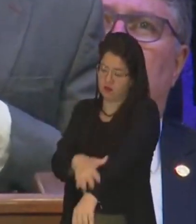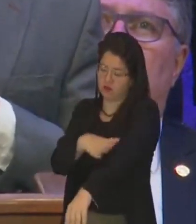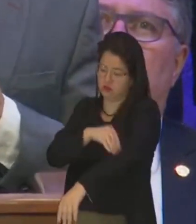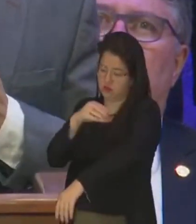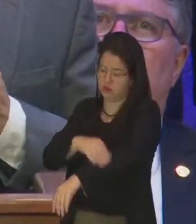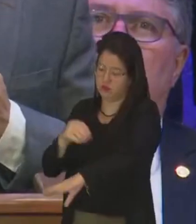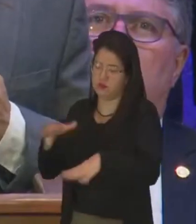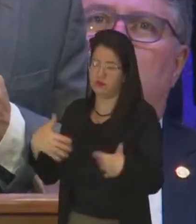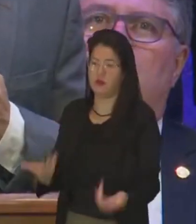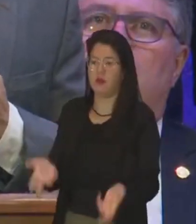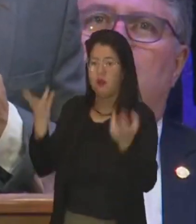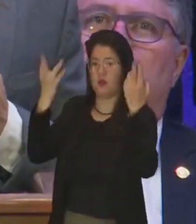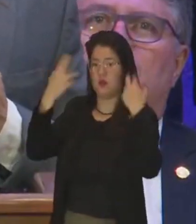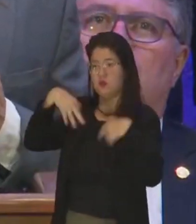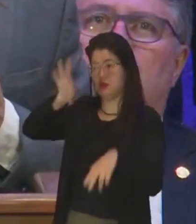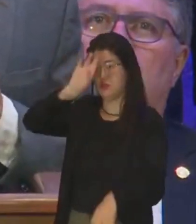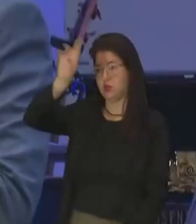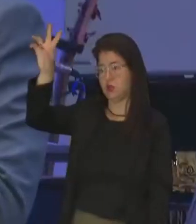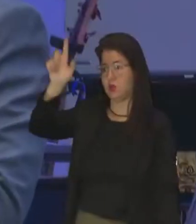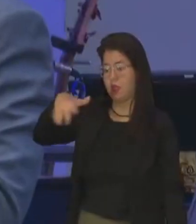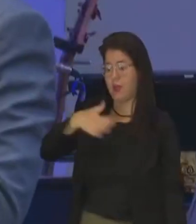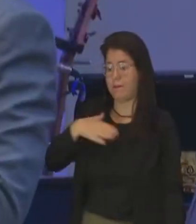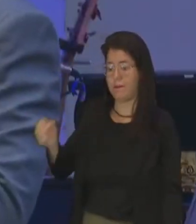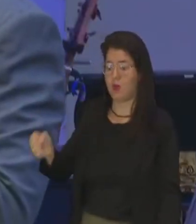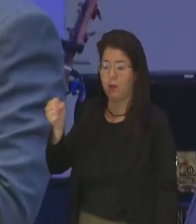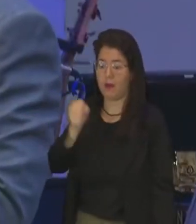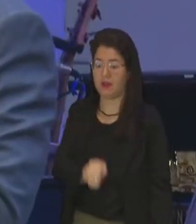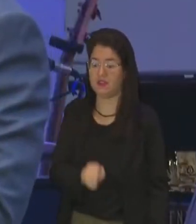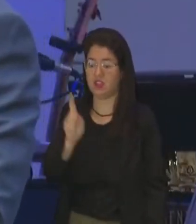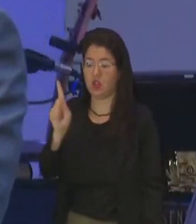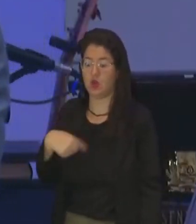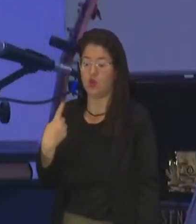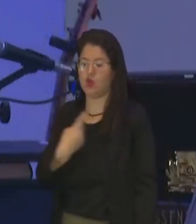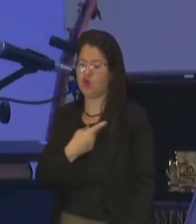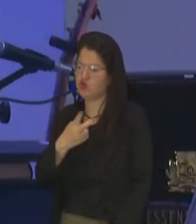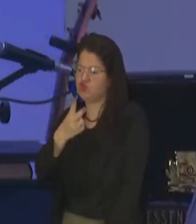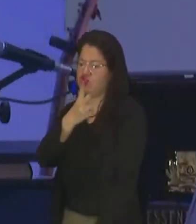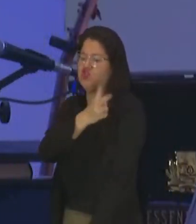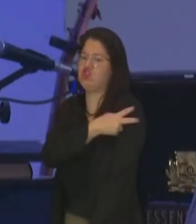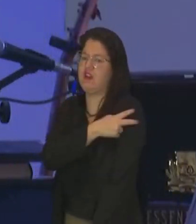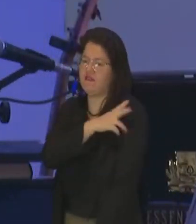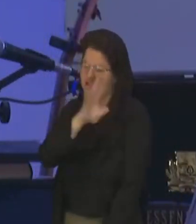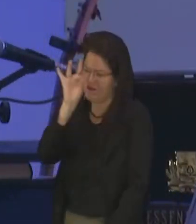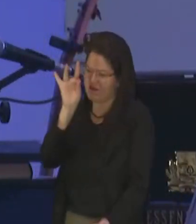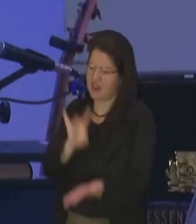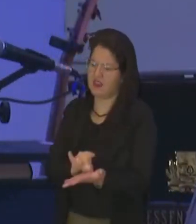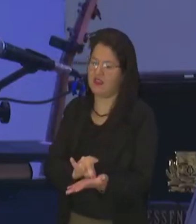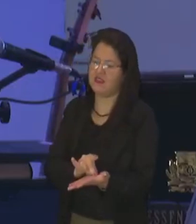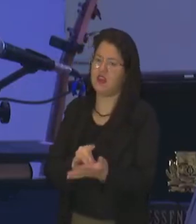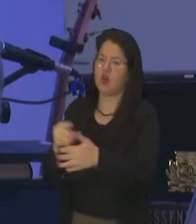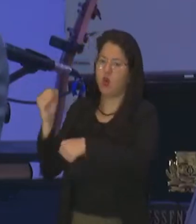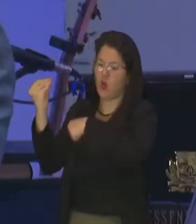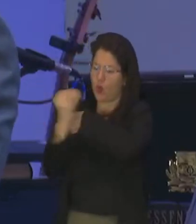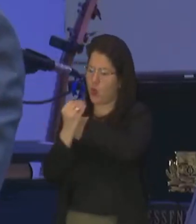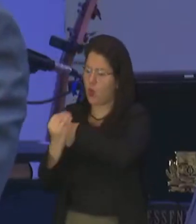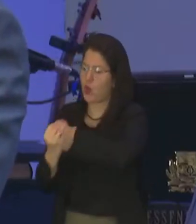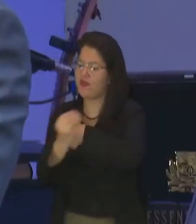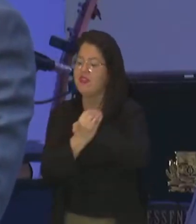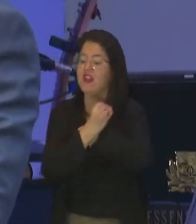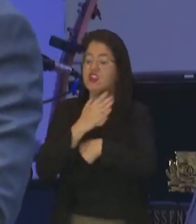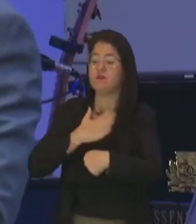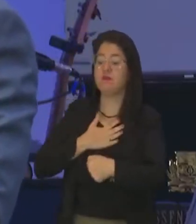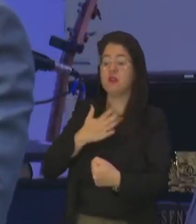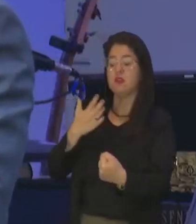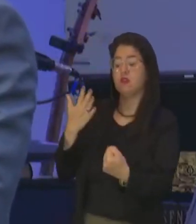o Senhor é o meu pastor. O nosso chefe verdadeiro fica cuidando de mim como